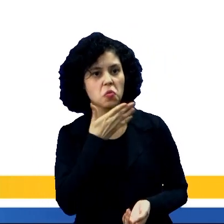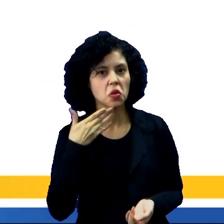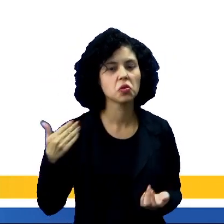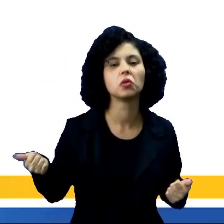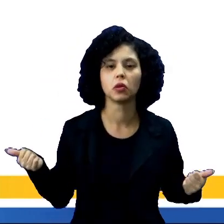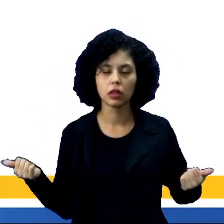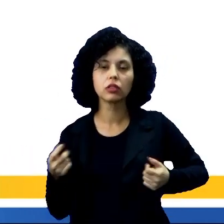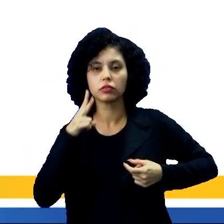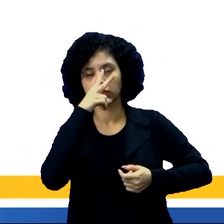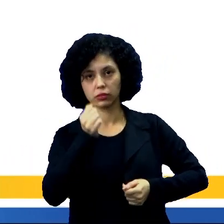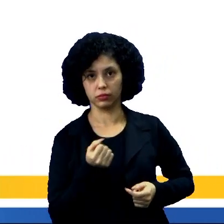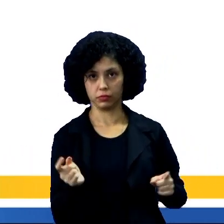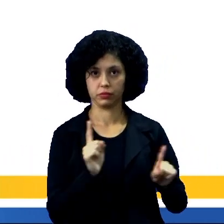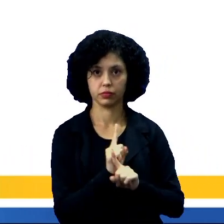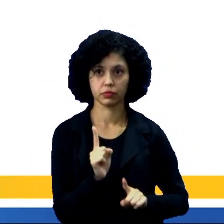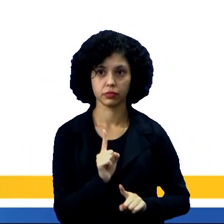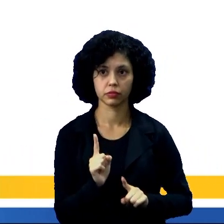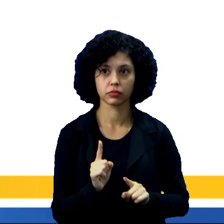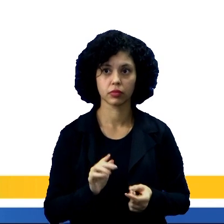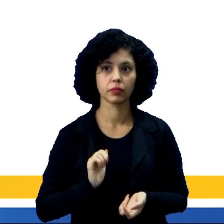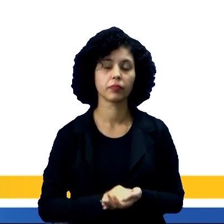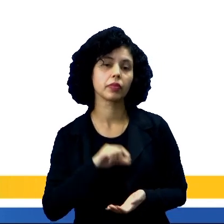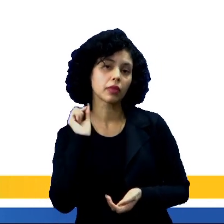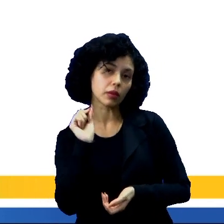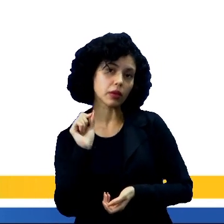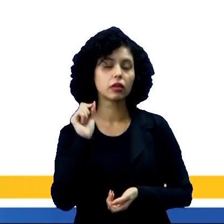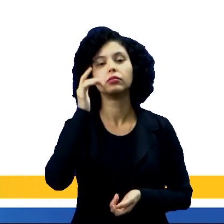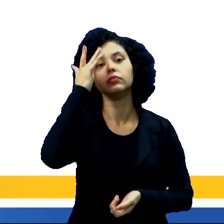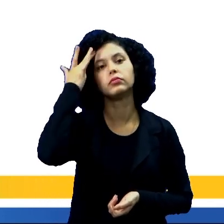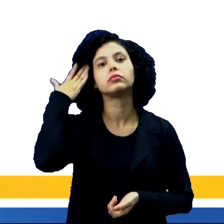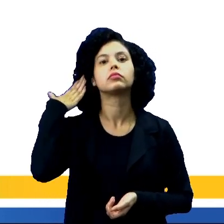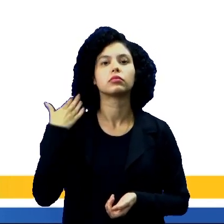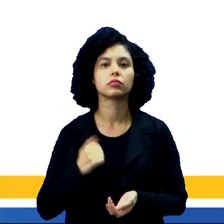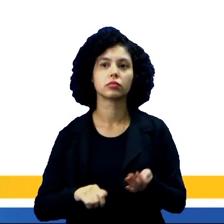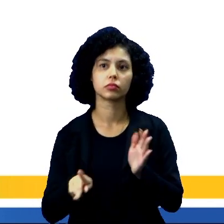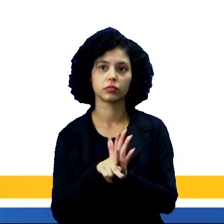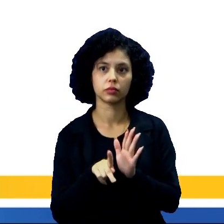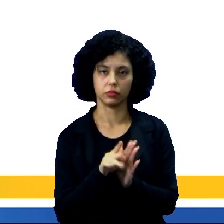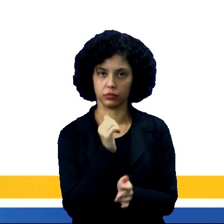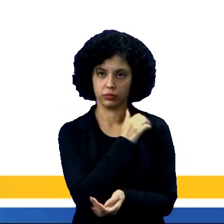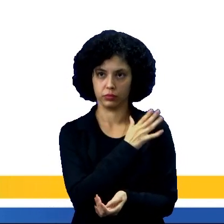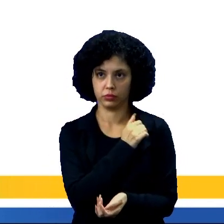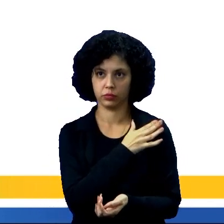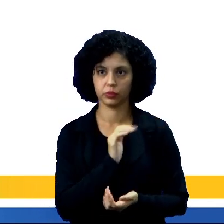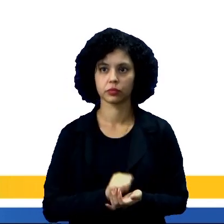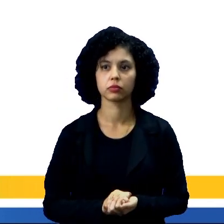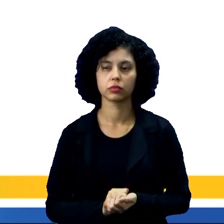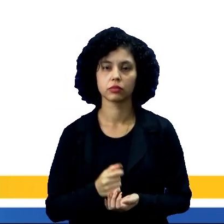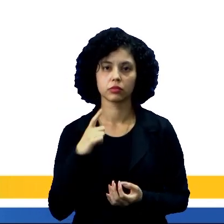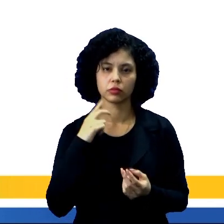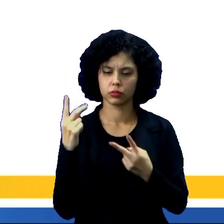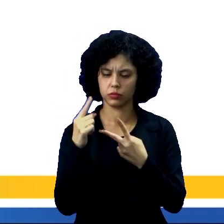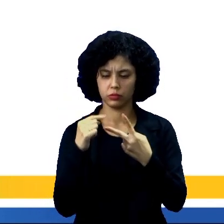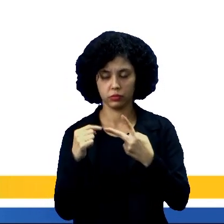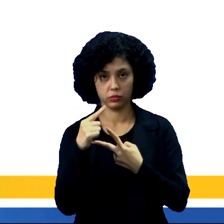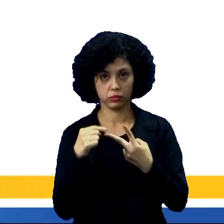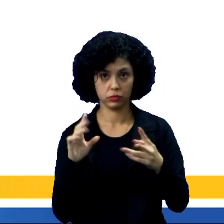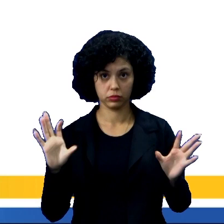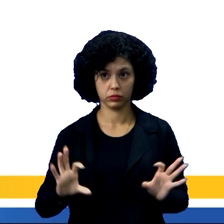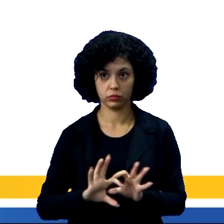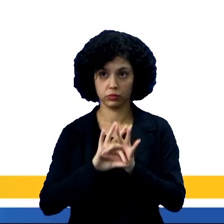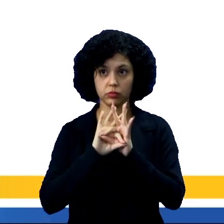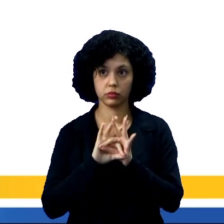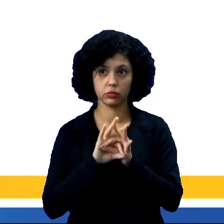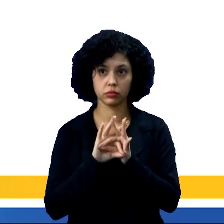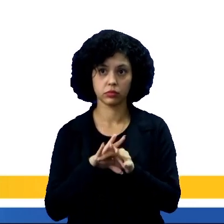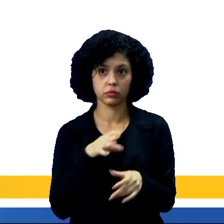que as meninas, são mais fortes, mas isso aí é uma questão relacionada a justamente o preconceito. Por mais que ambas possam ser